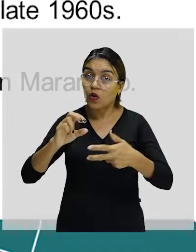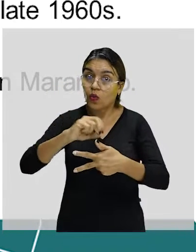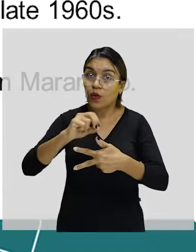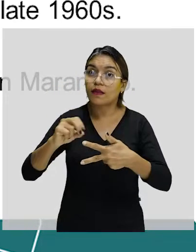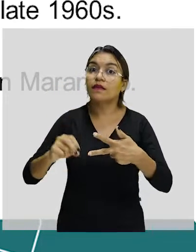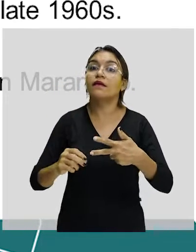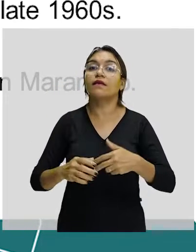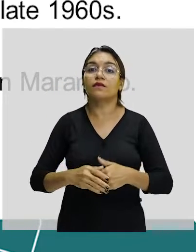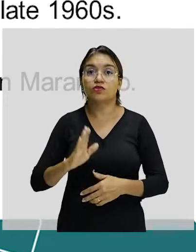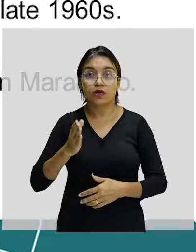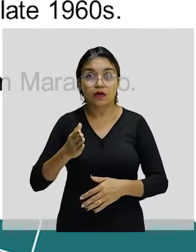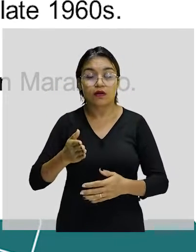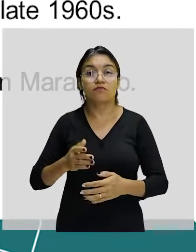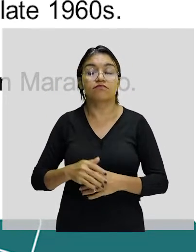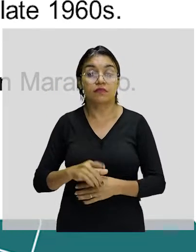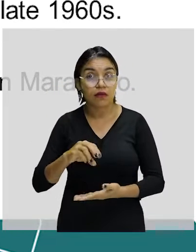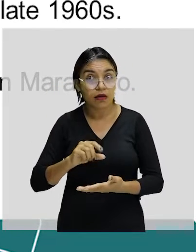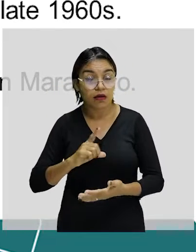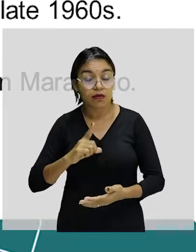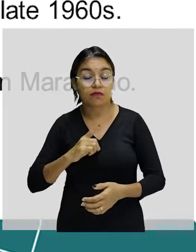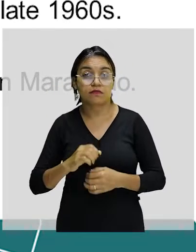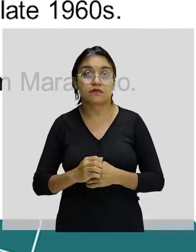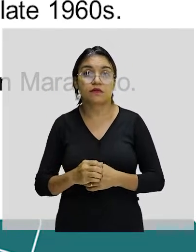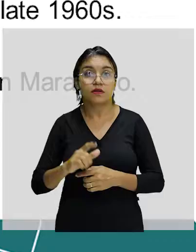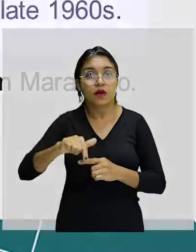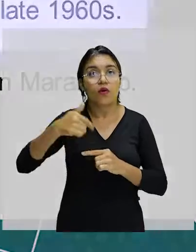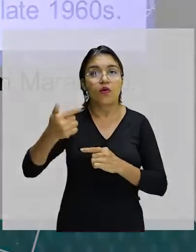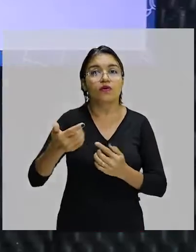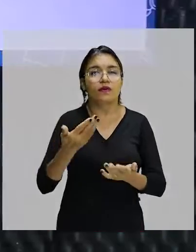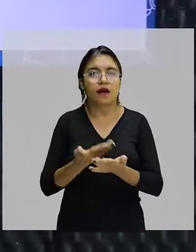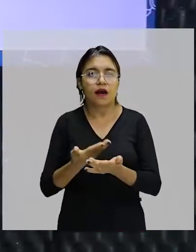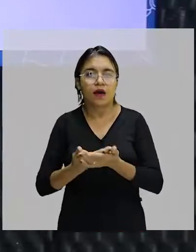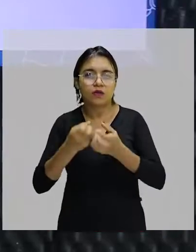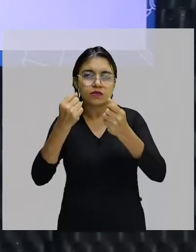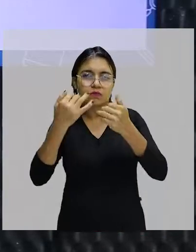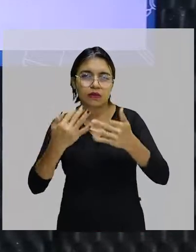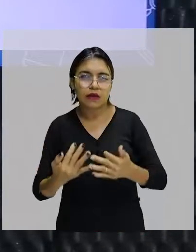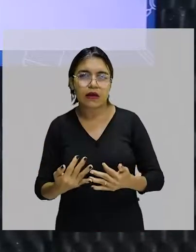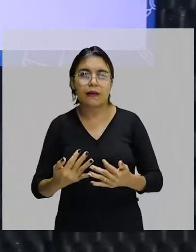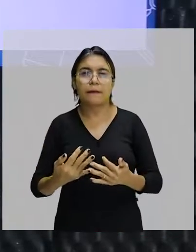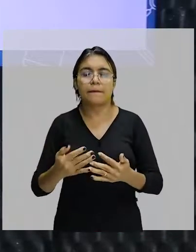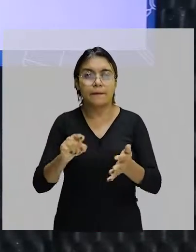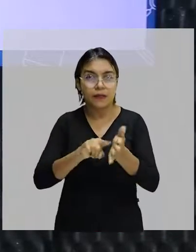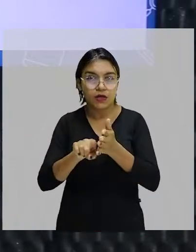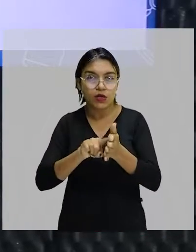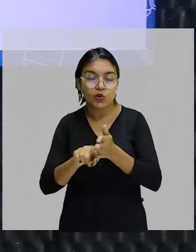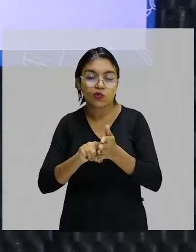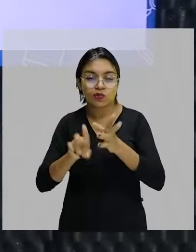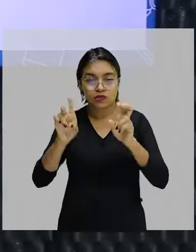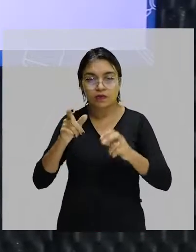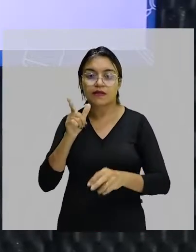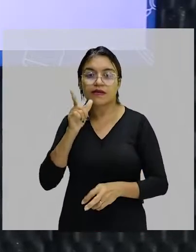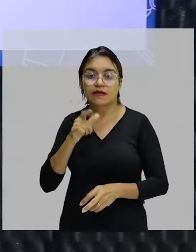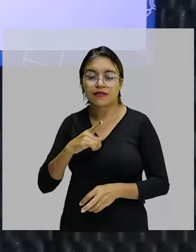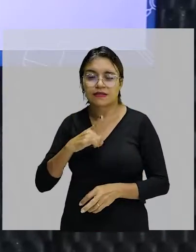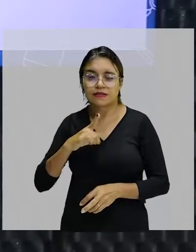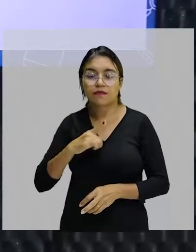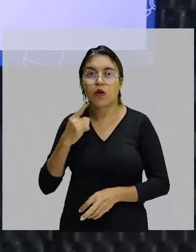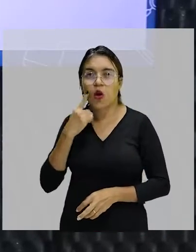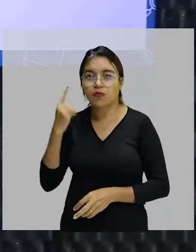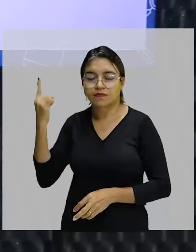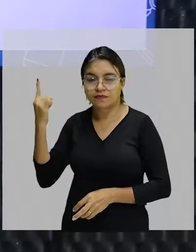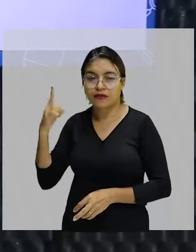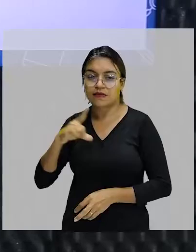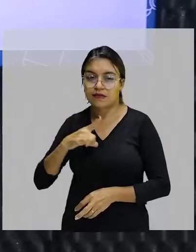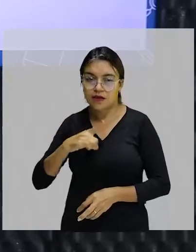vou analisar especificamente questões sobre esse assunto. Mas para a gente não perder a prática, aqui tem um exemplo de